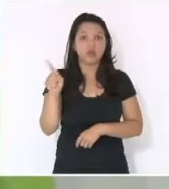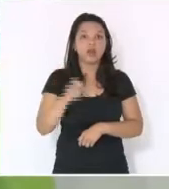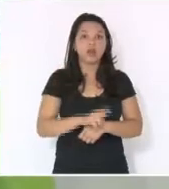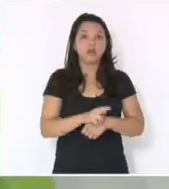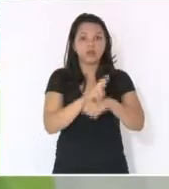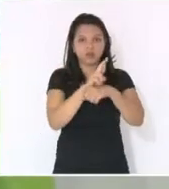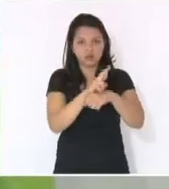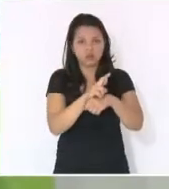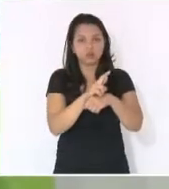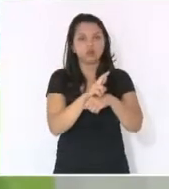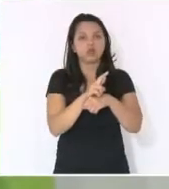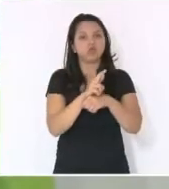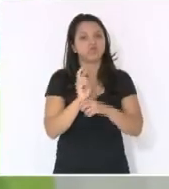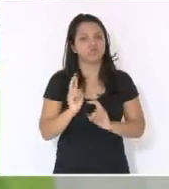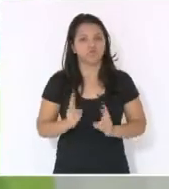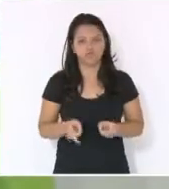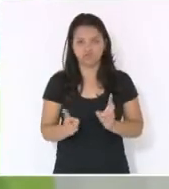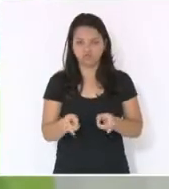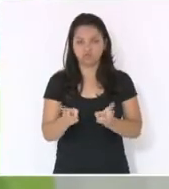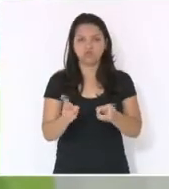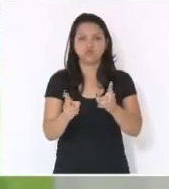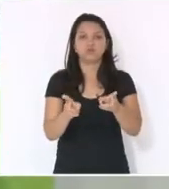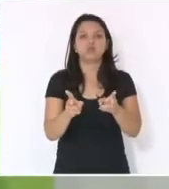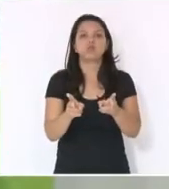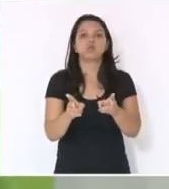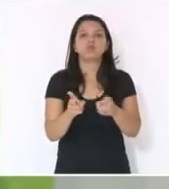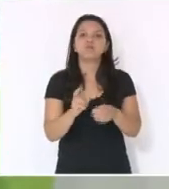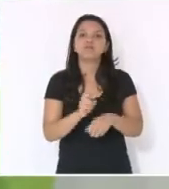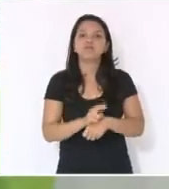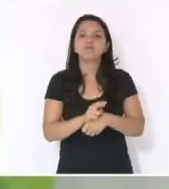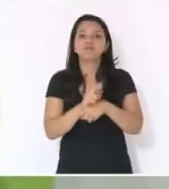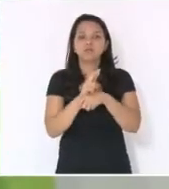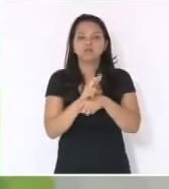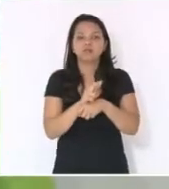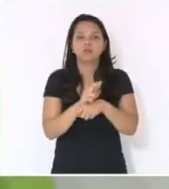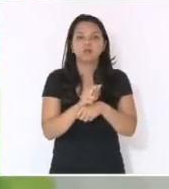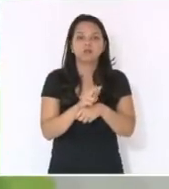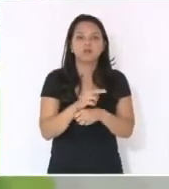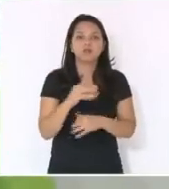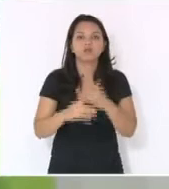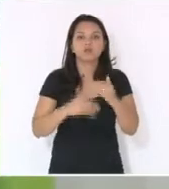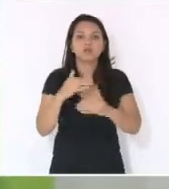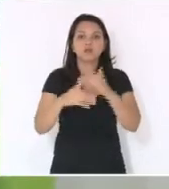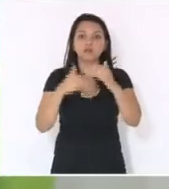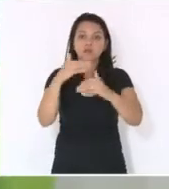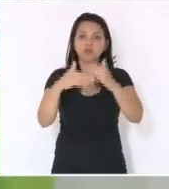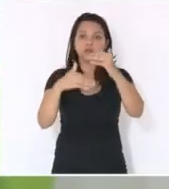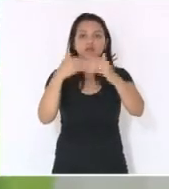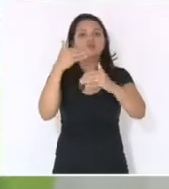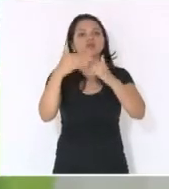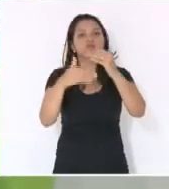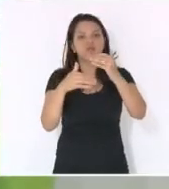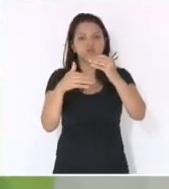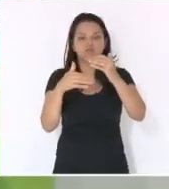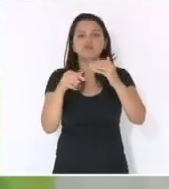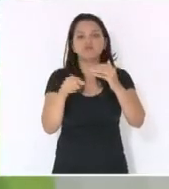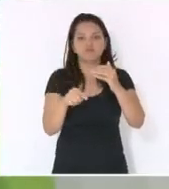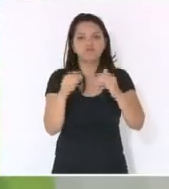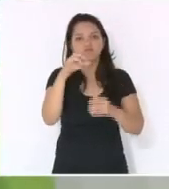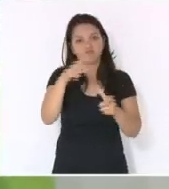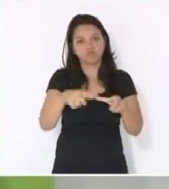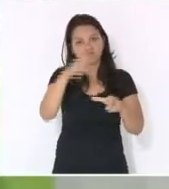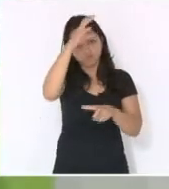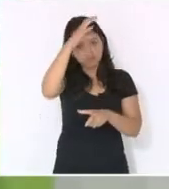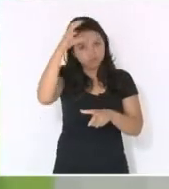e representa, na verdade, um forte vetor de desenvolvimento de Criciúma e toda a região sul,